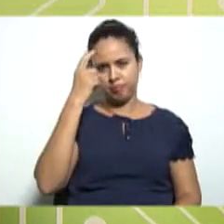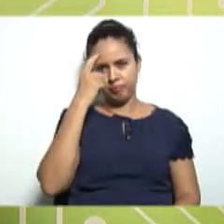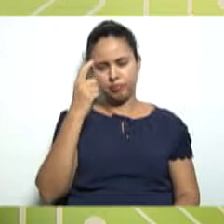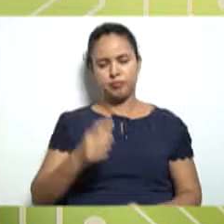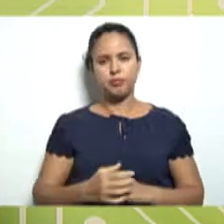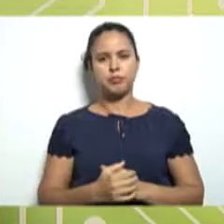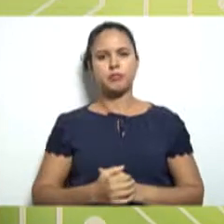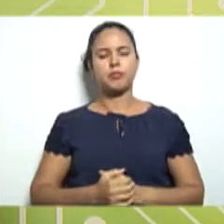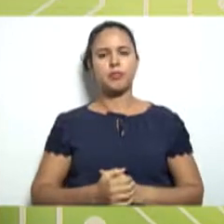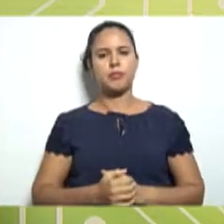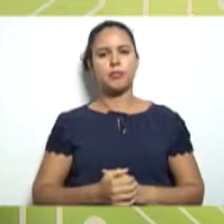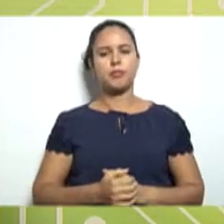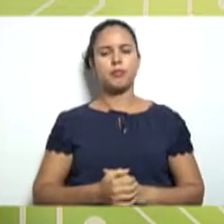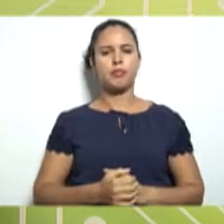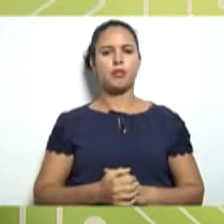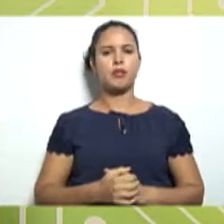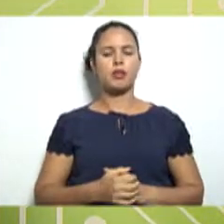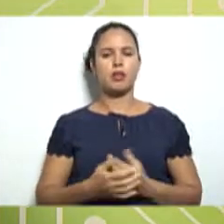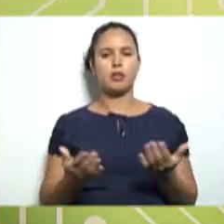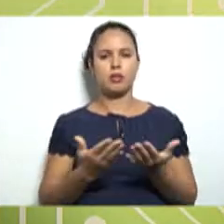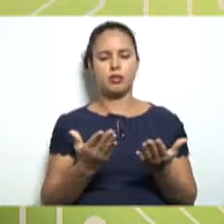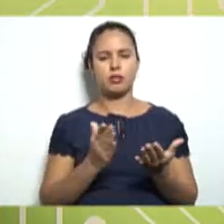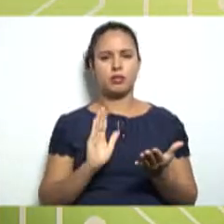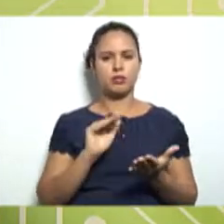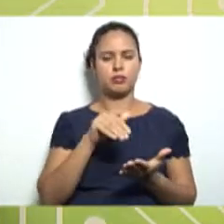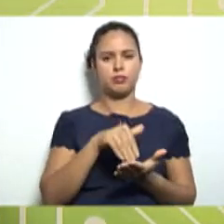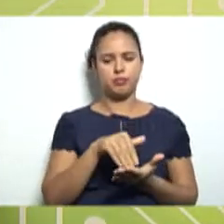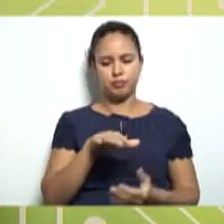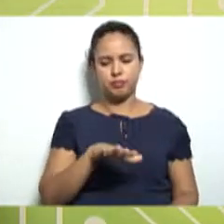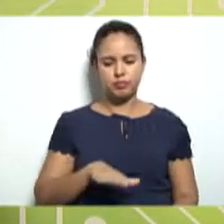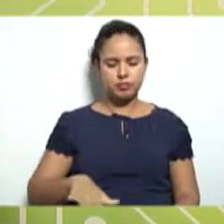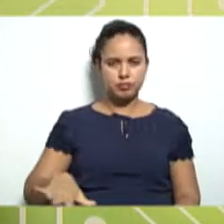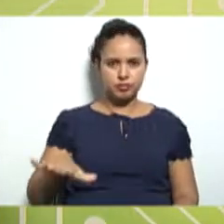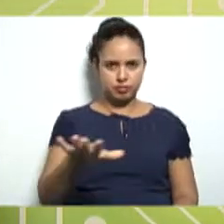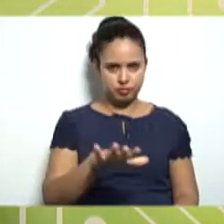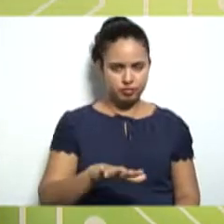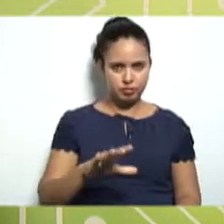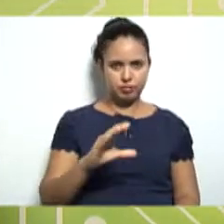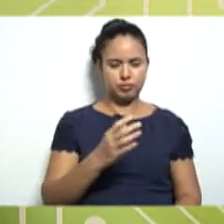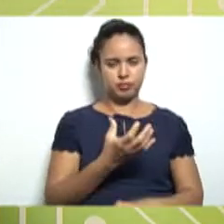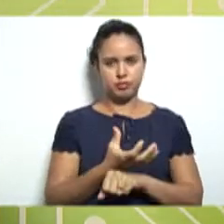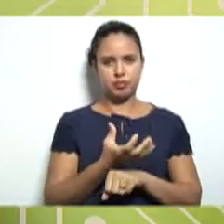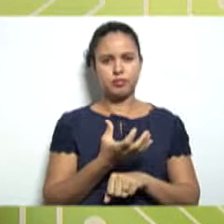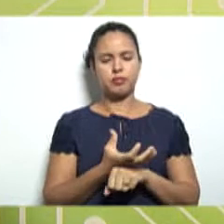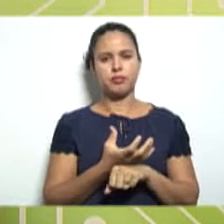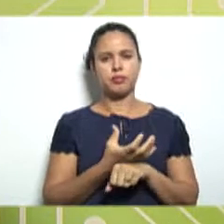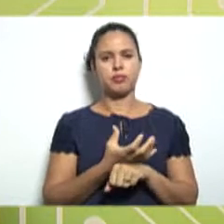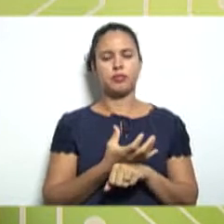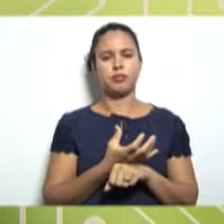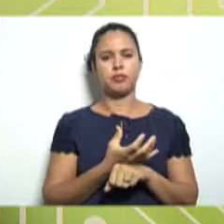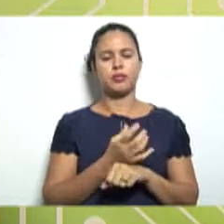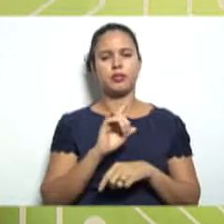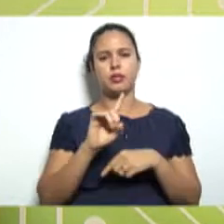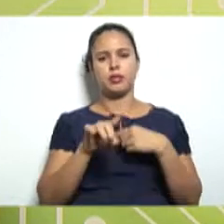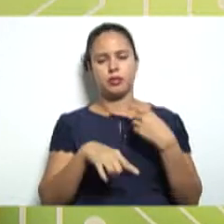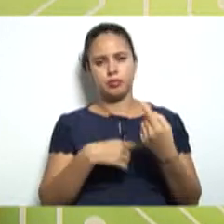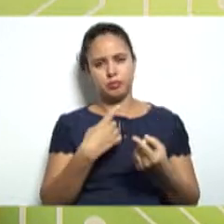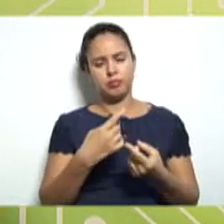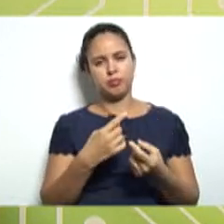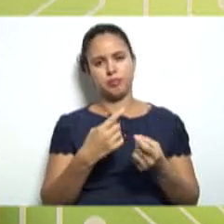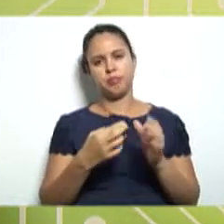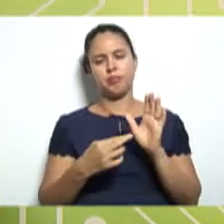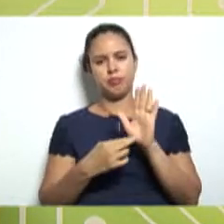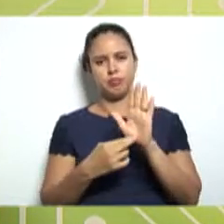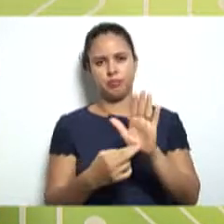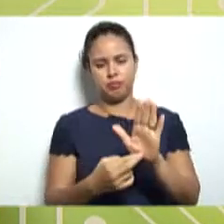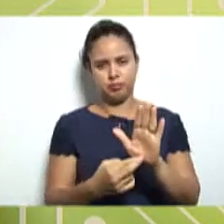vamos comentar o último ramo da nossa disciplina, assim a gente vai terminar a nossa aula de revisão de hoje, depois a gente vai deixar aquele momentinho para apresentação de